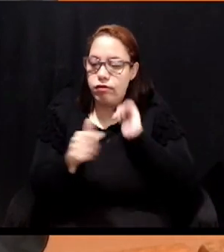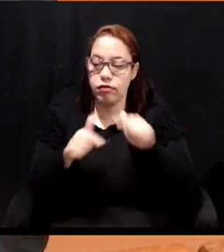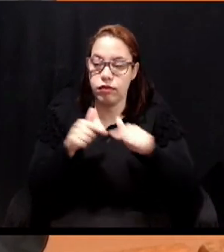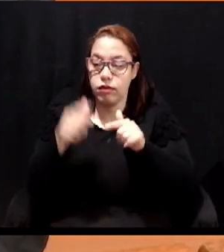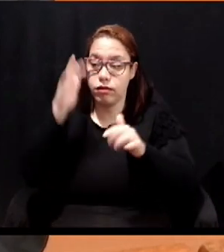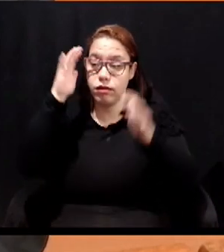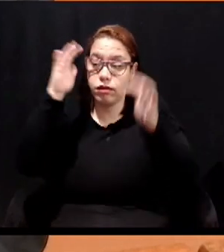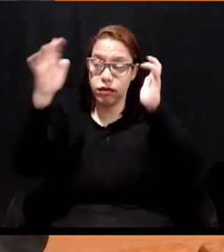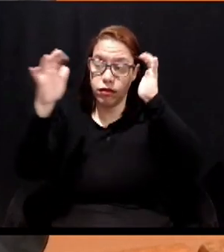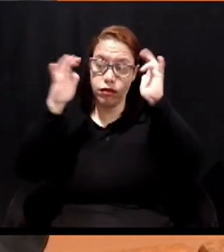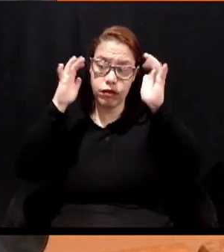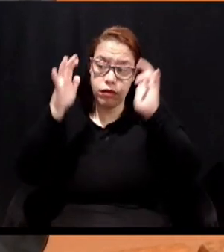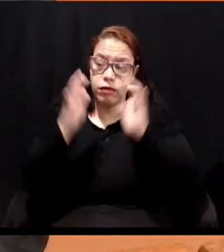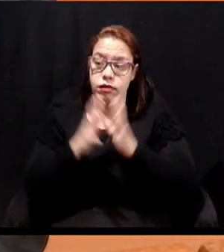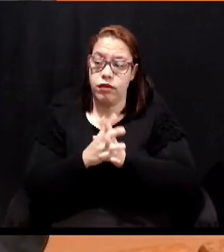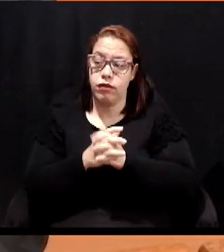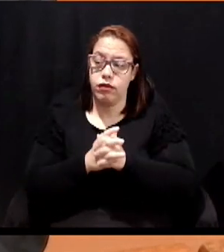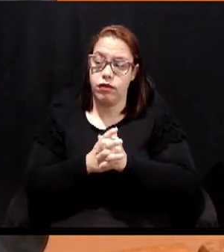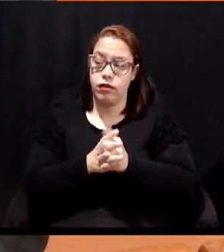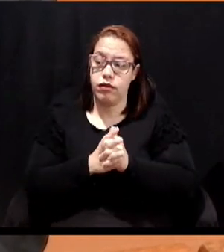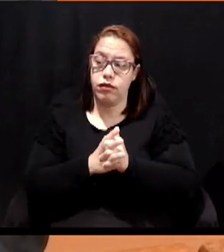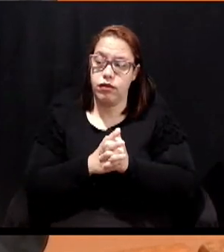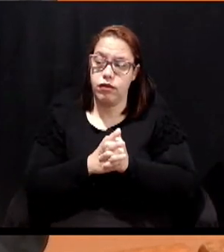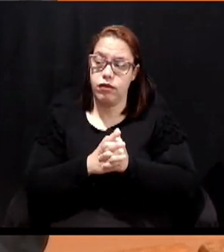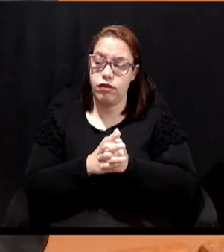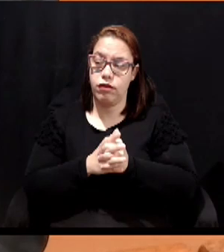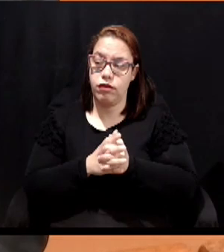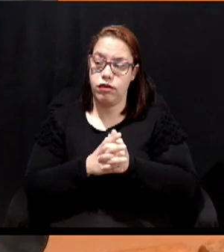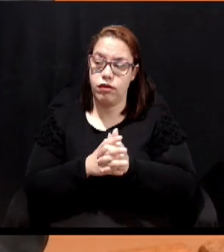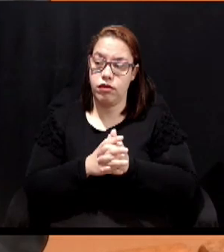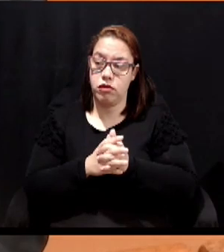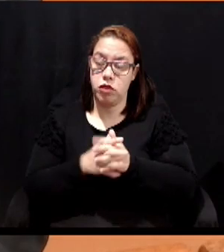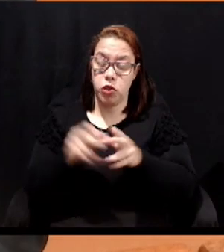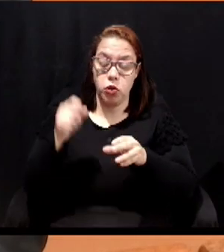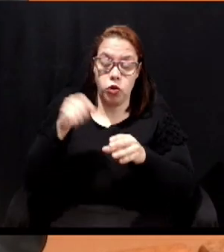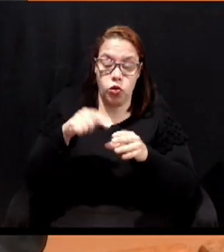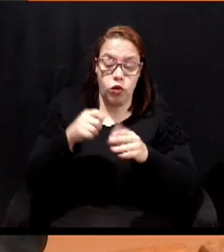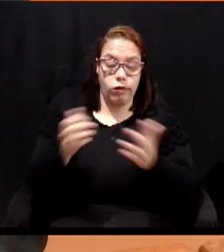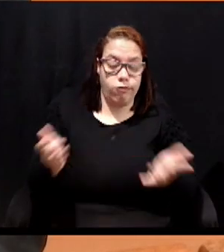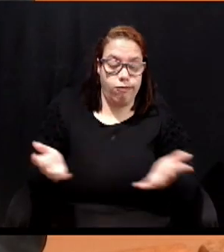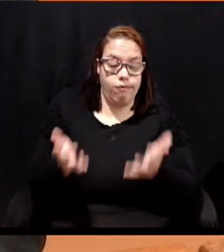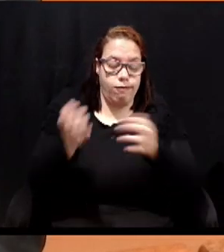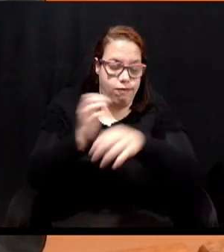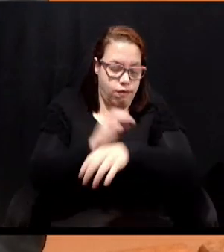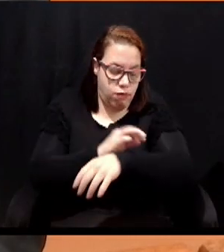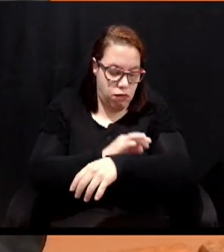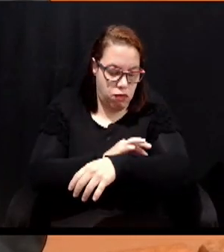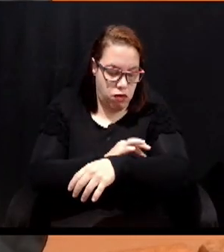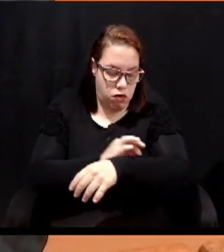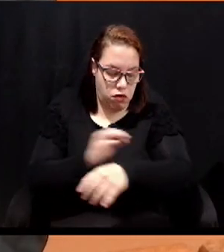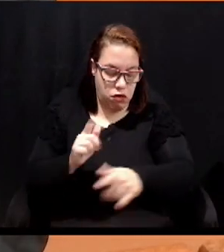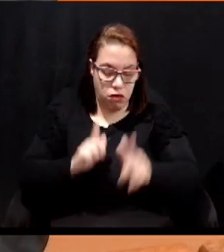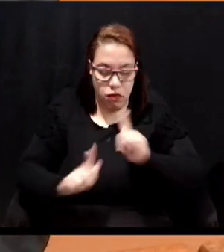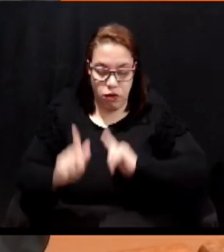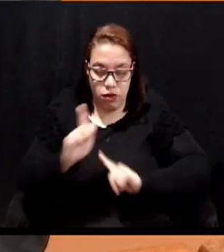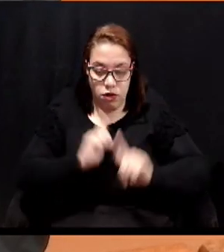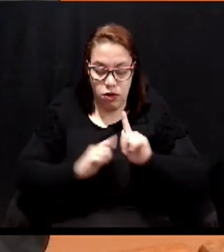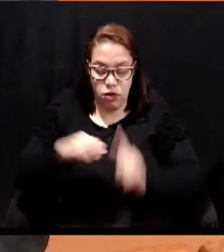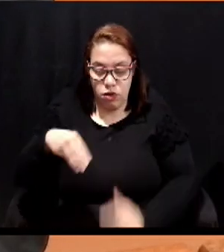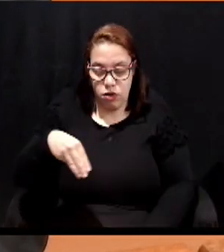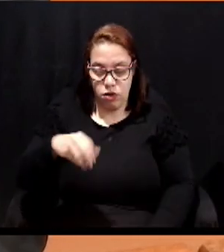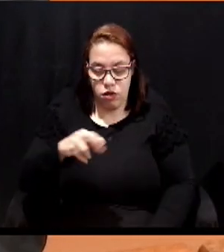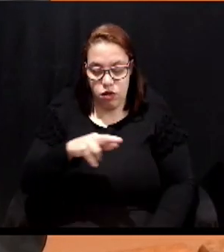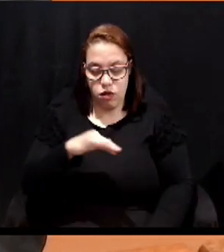daquilo que é uma semente que germinou muito na gestão do presidente Márcio, que é justamente